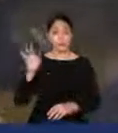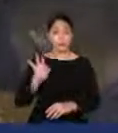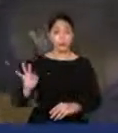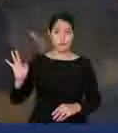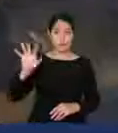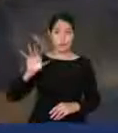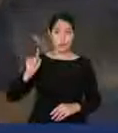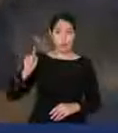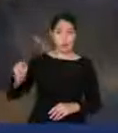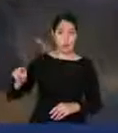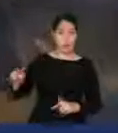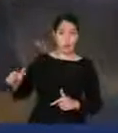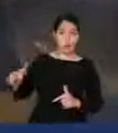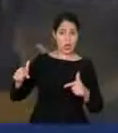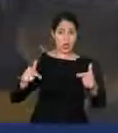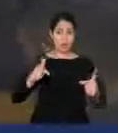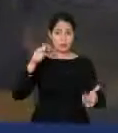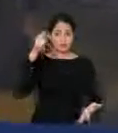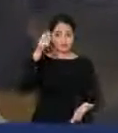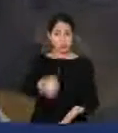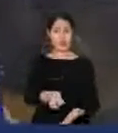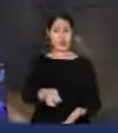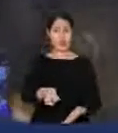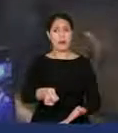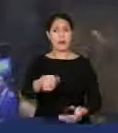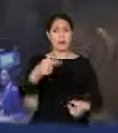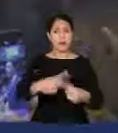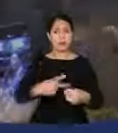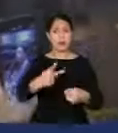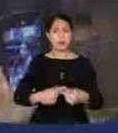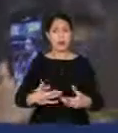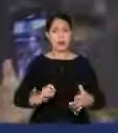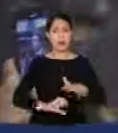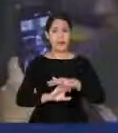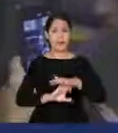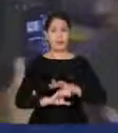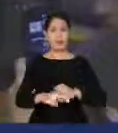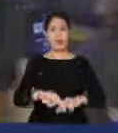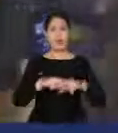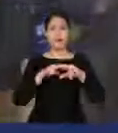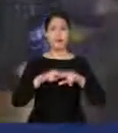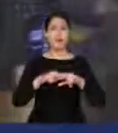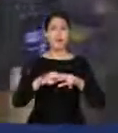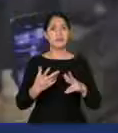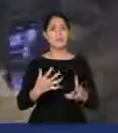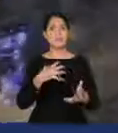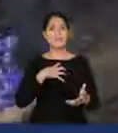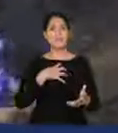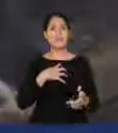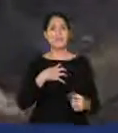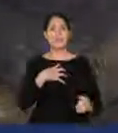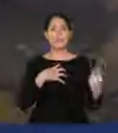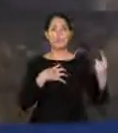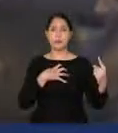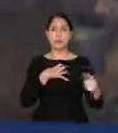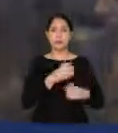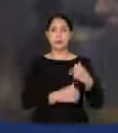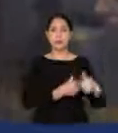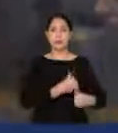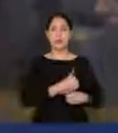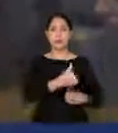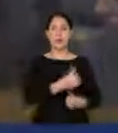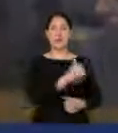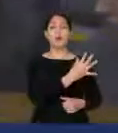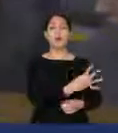concretas junto à Petrobras. Não tem sentido a Petrobras, no primeiro semestre, dar 44 bilhões de lucros,